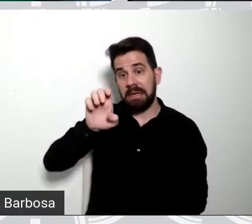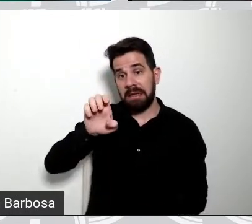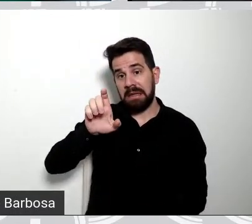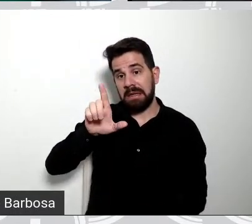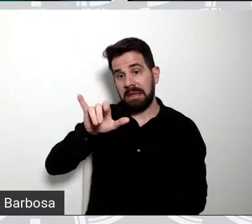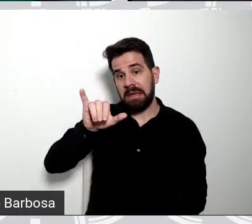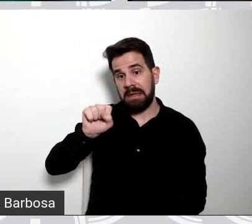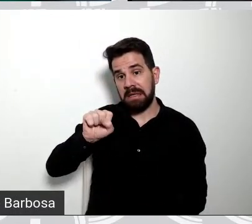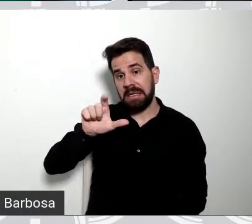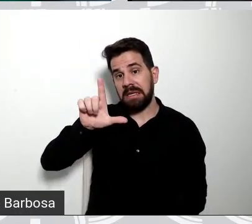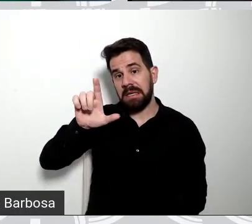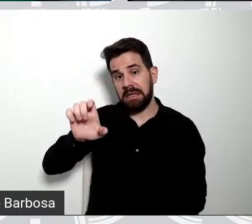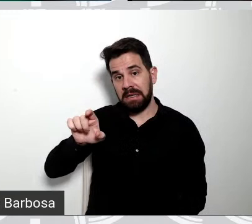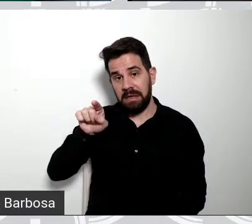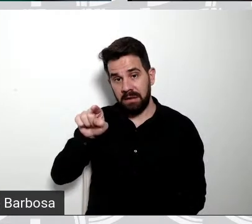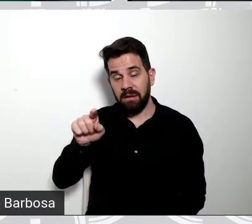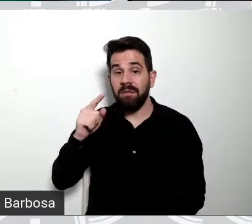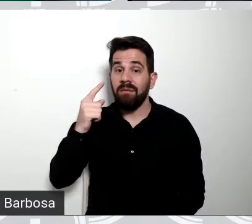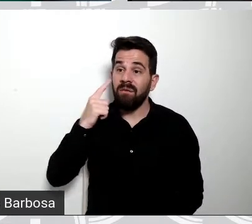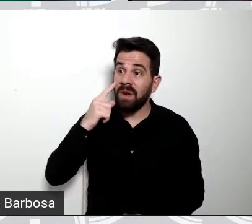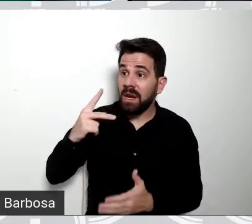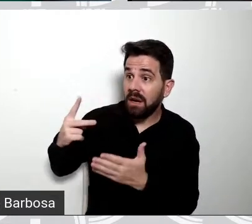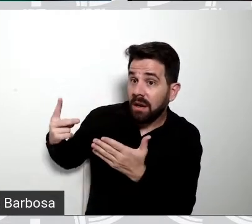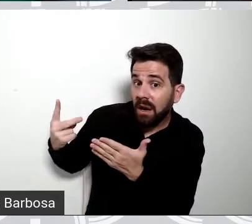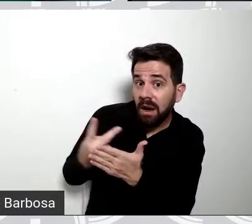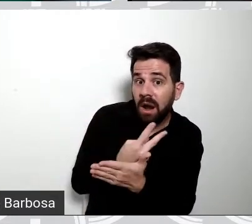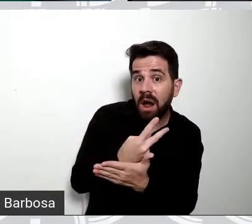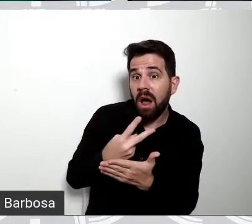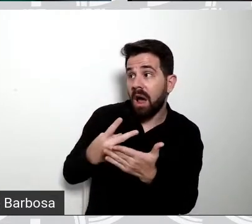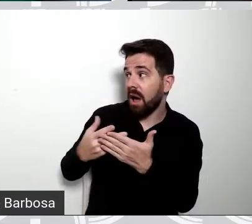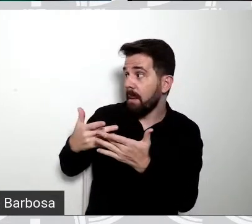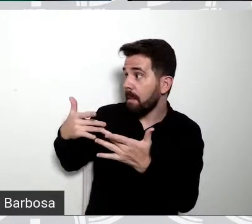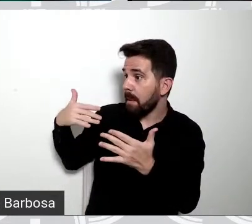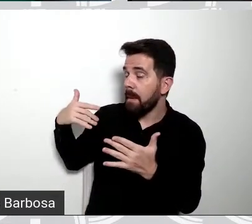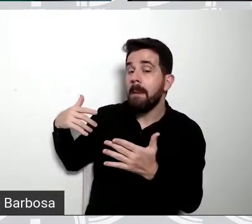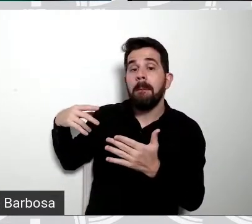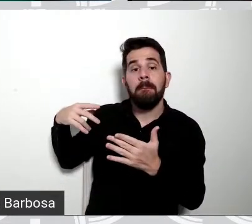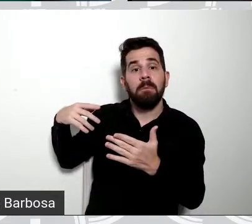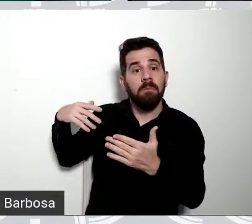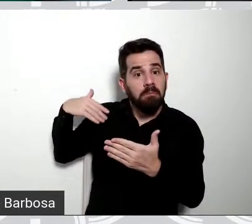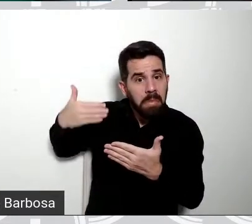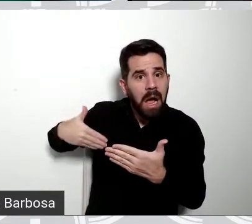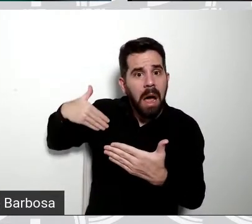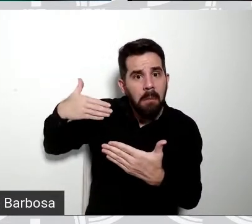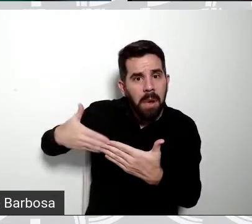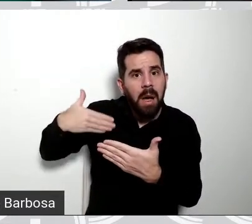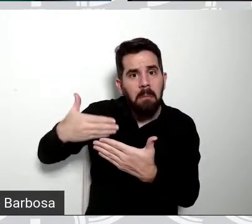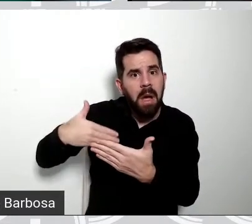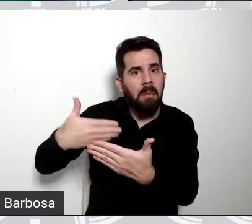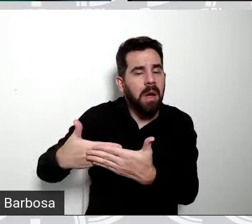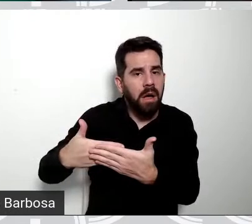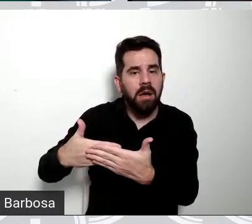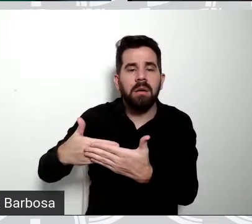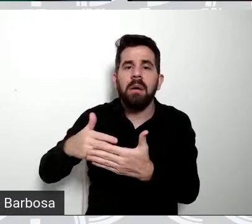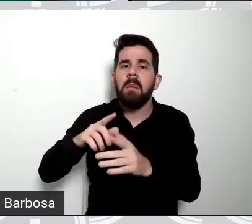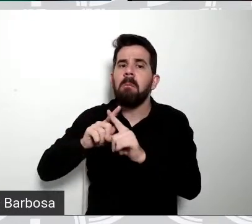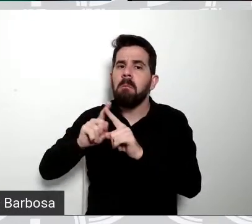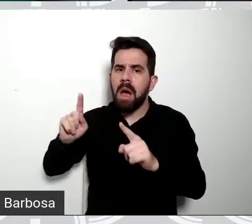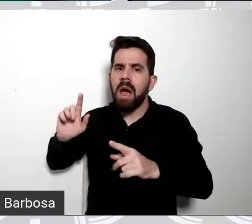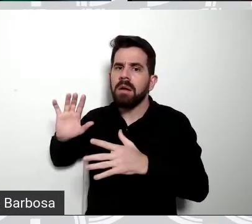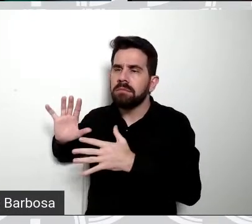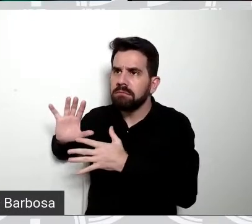com vistas à construção do passado de forma coerente. Fecha aspas. Contestamos